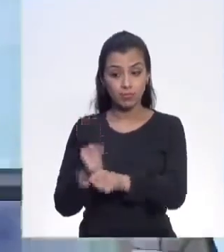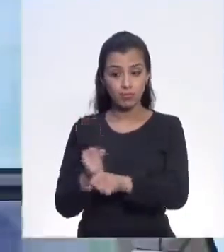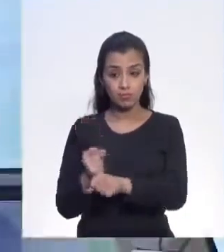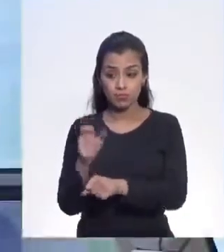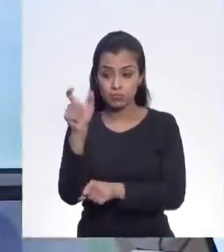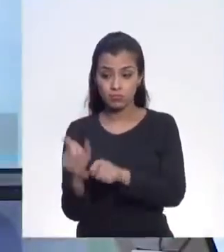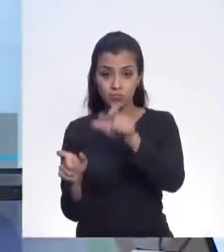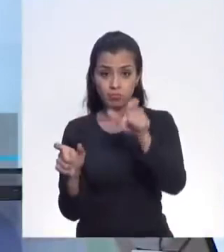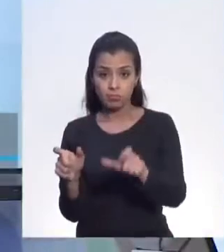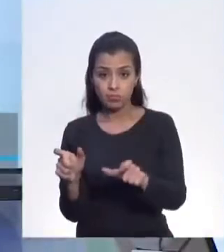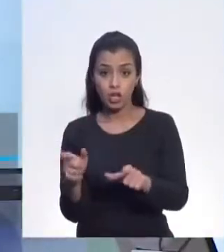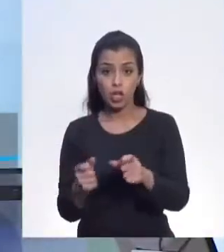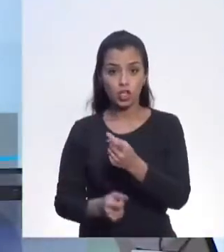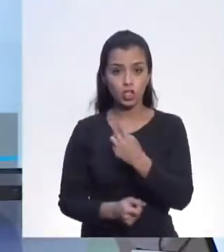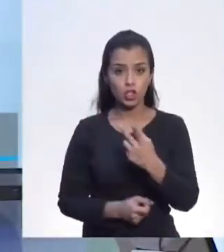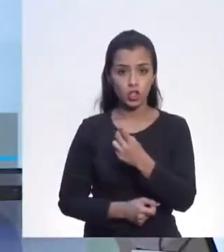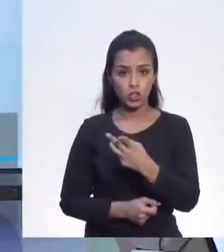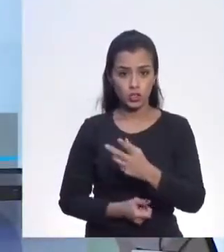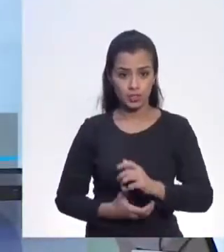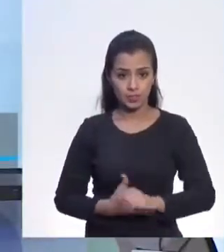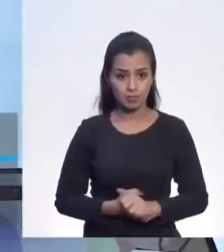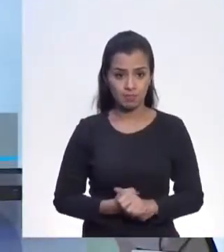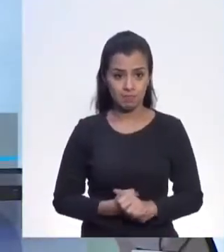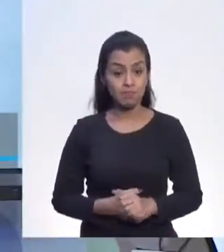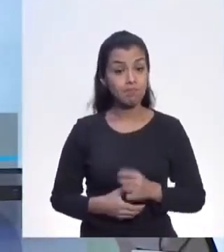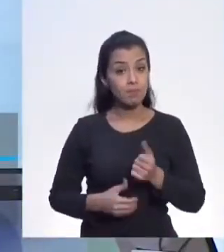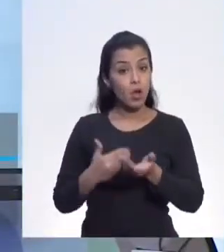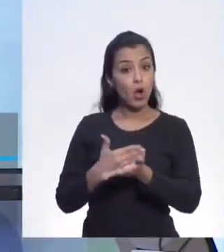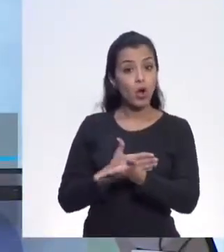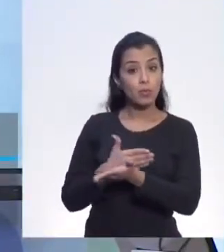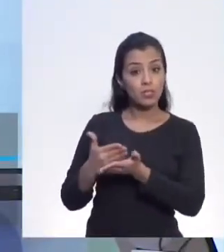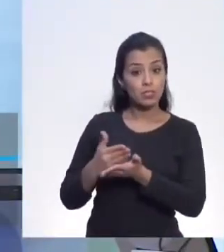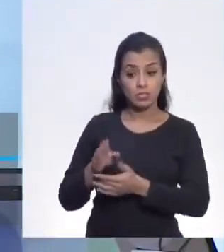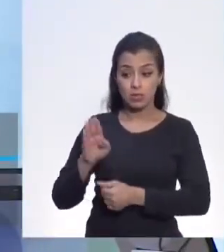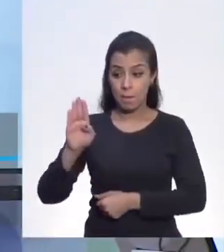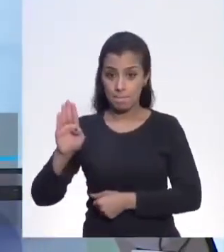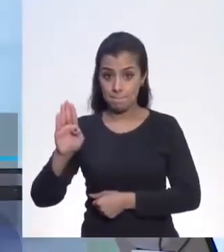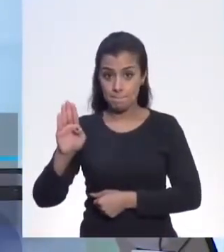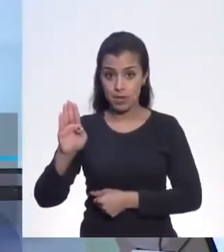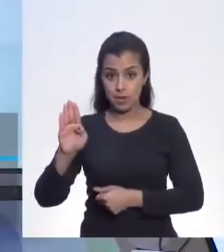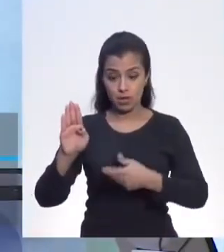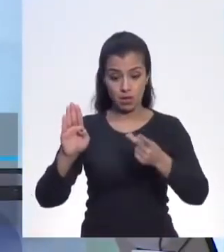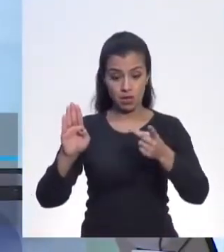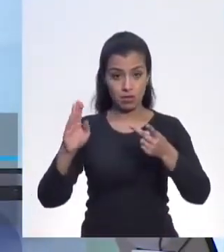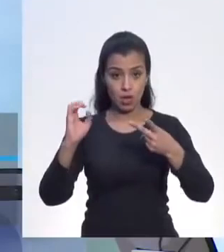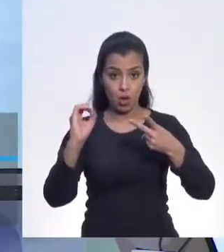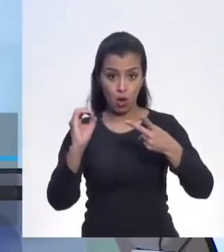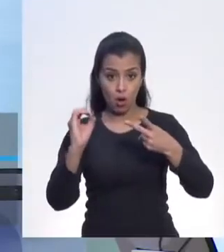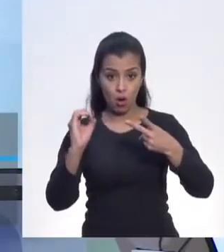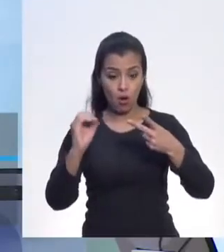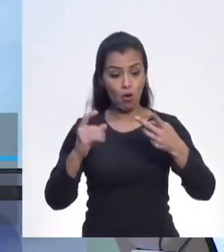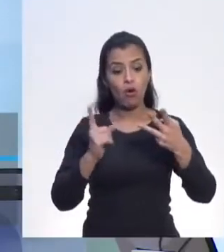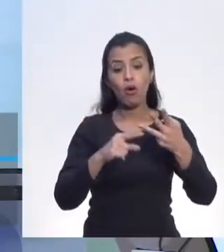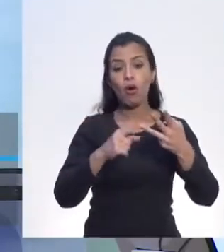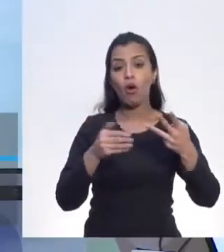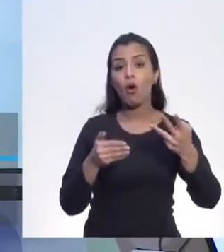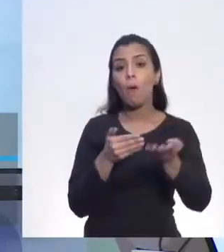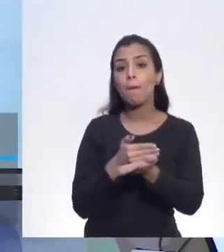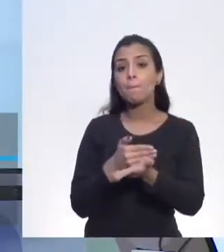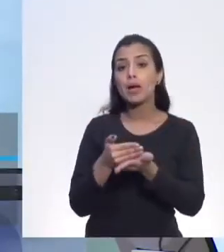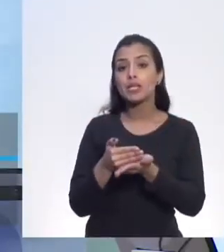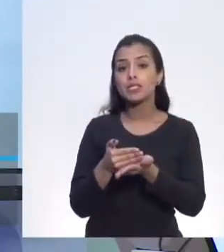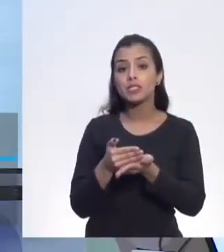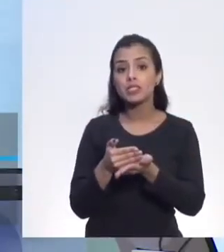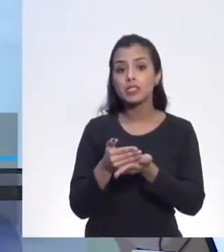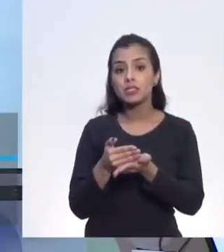anagramas. Ótimo. Mas além de começar com a letra B e com a letra O, adivinha com qual outra eu posso começar? Com a